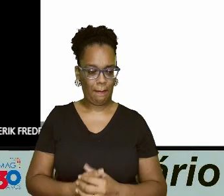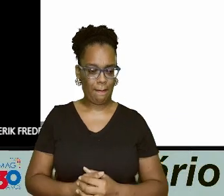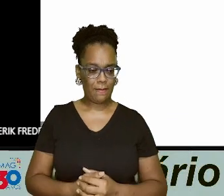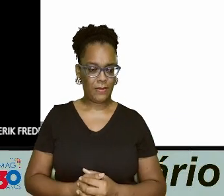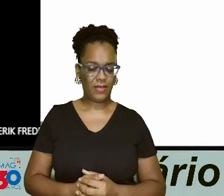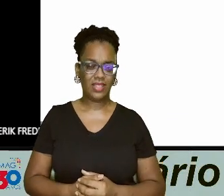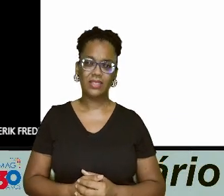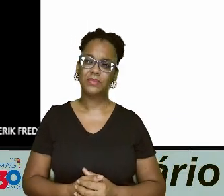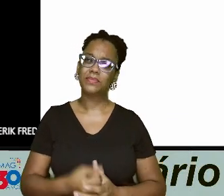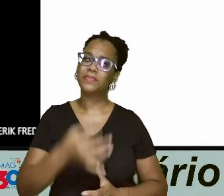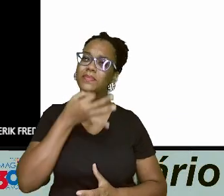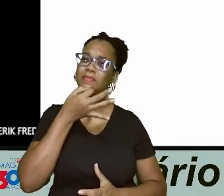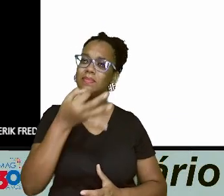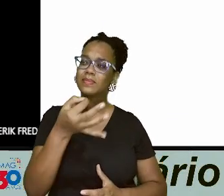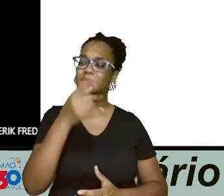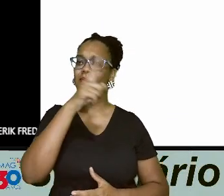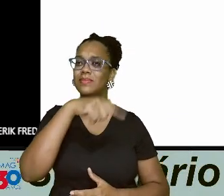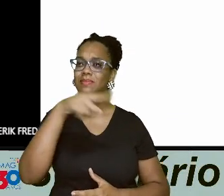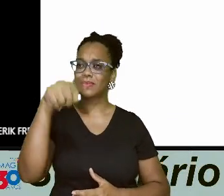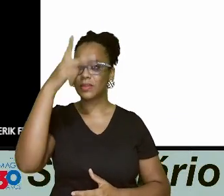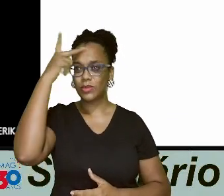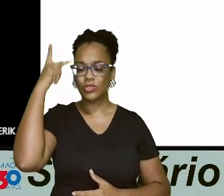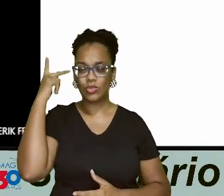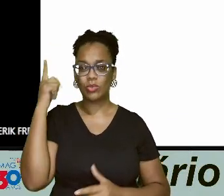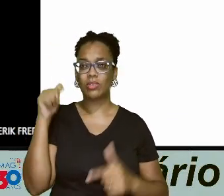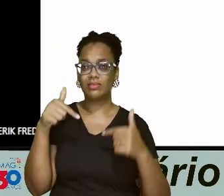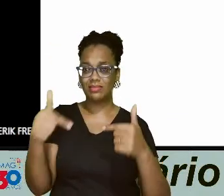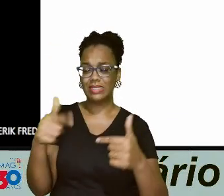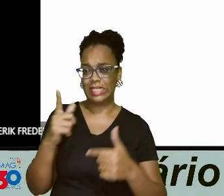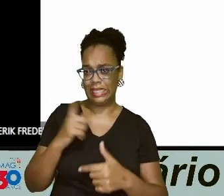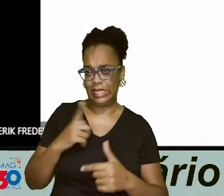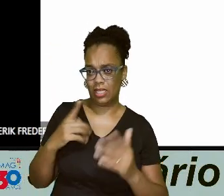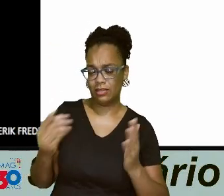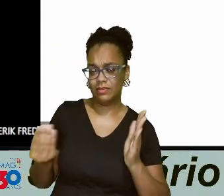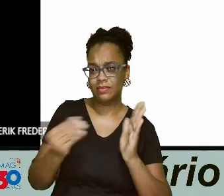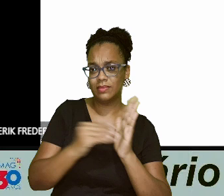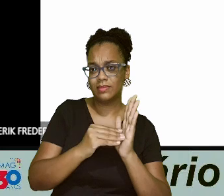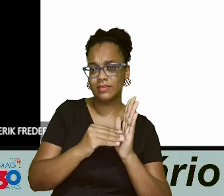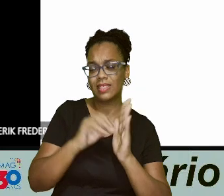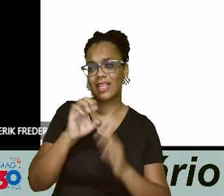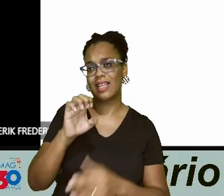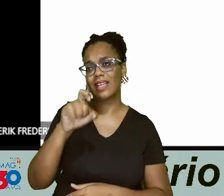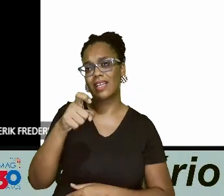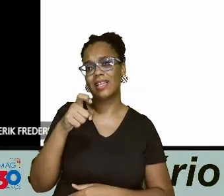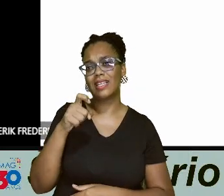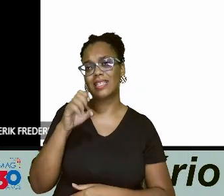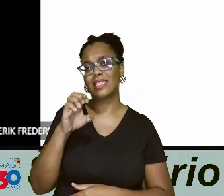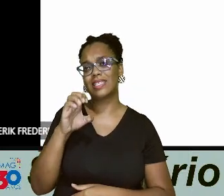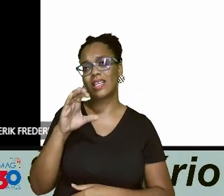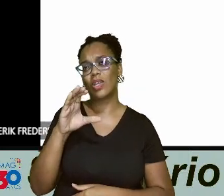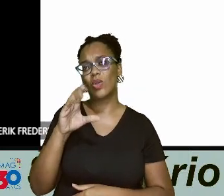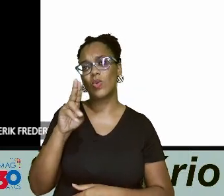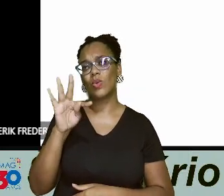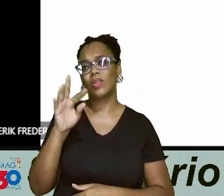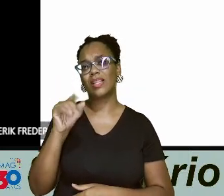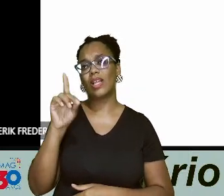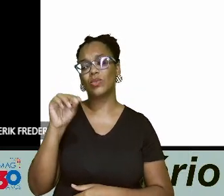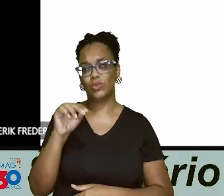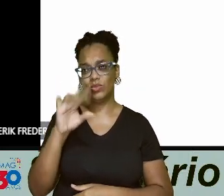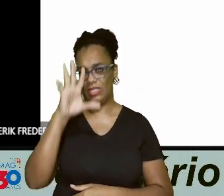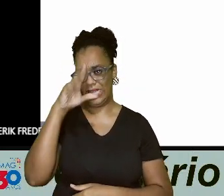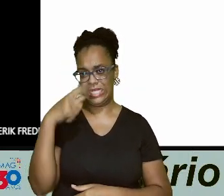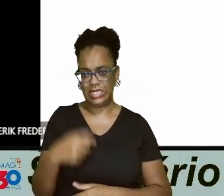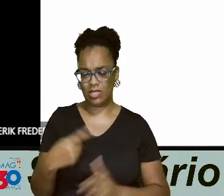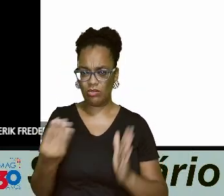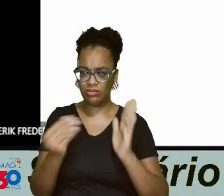citação do executado, se havia menção à citação do executado nessas decisões.